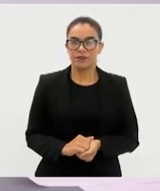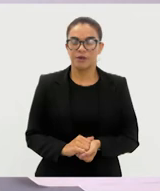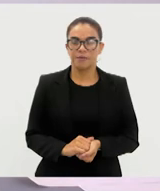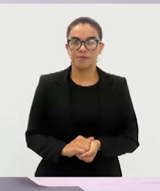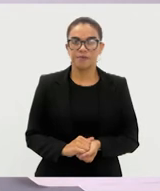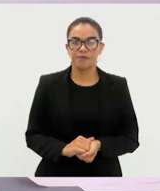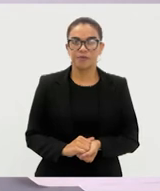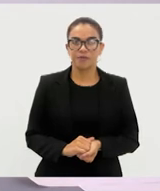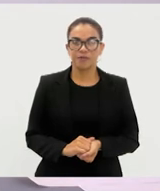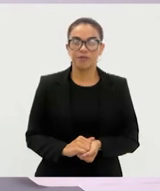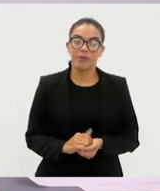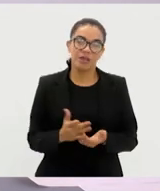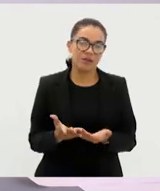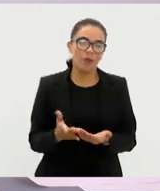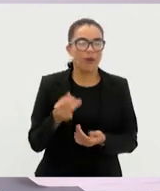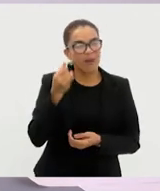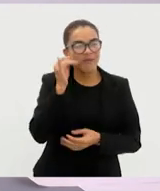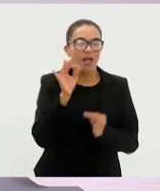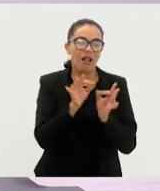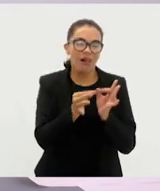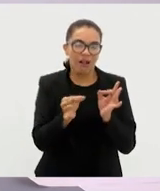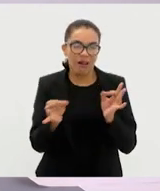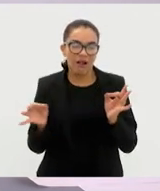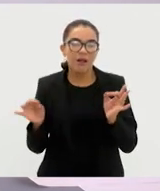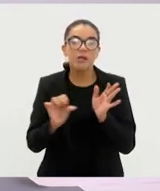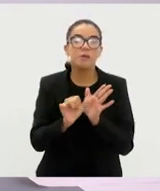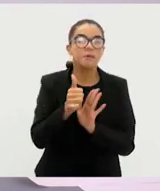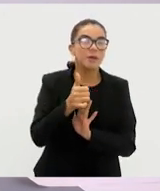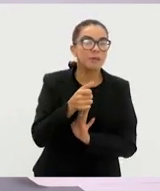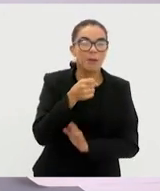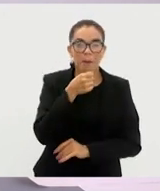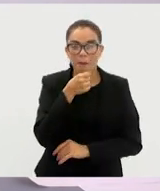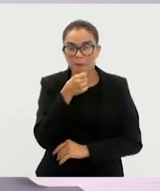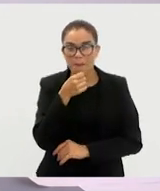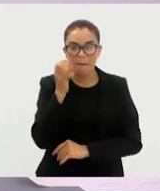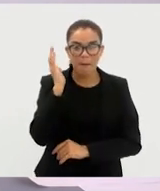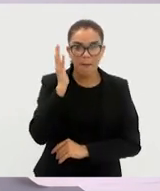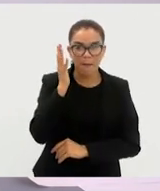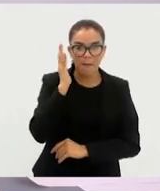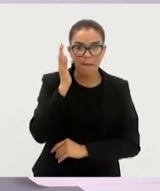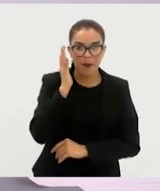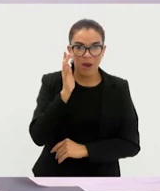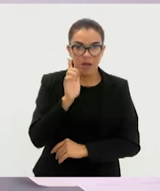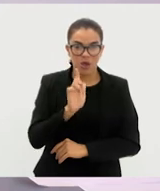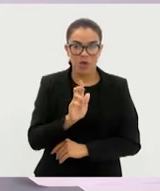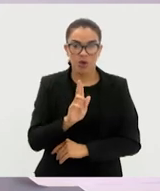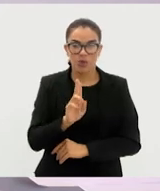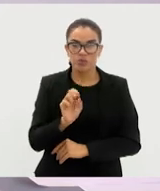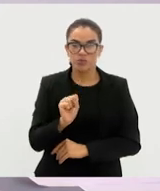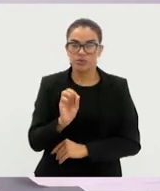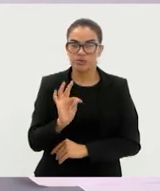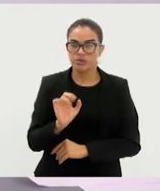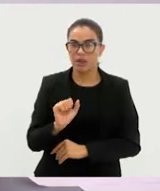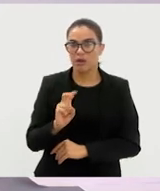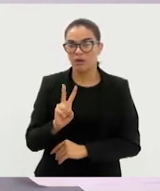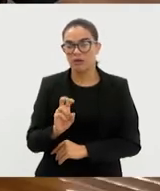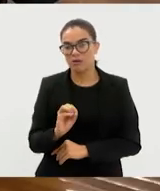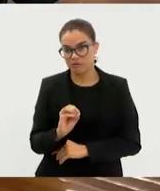Então vamos, sem mais delongas, passar. Quem vai ser o primeiro aí? Você, Gustavo? Acho que eu vou. Hein? Então passa a palavra para o Gustavo.